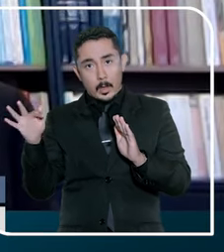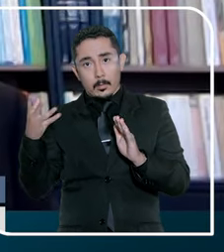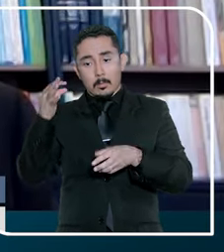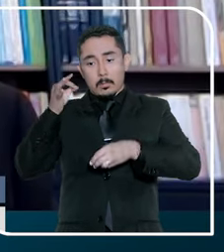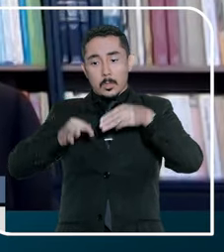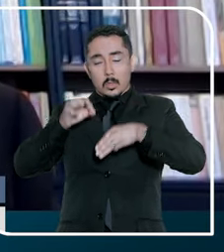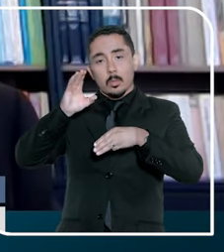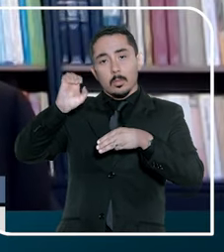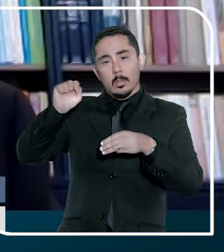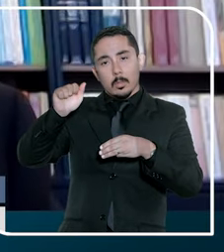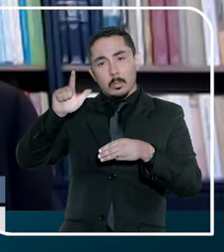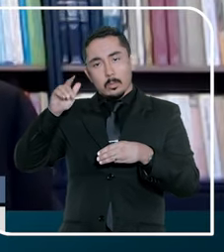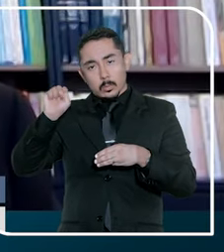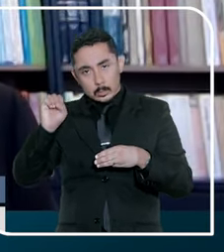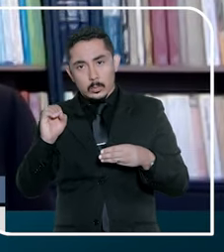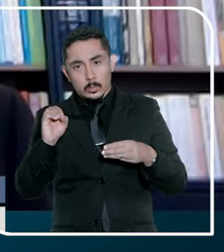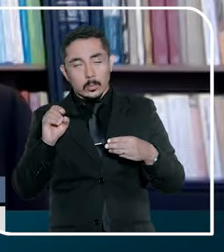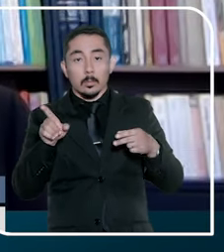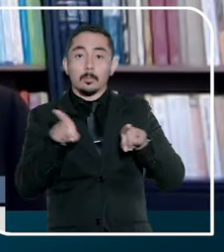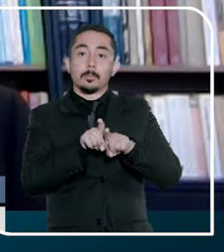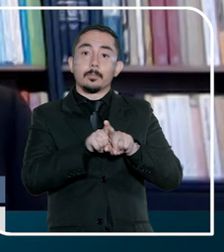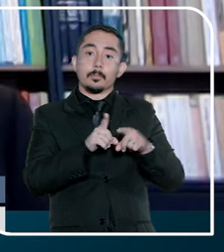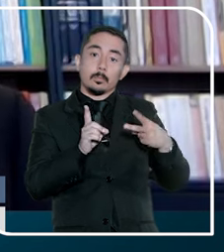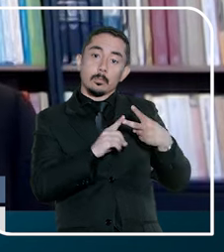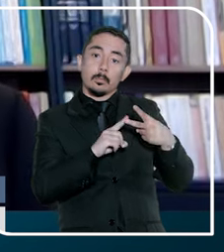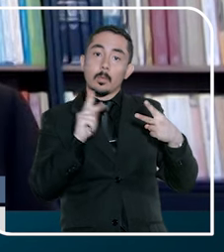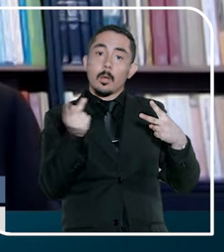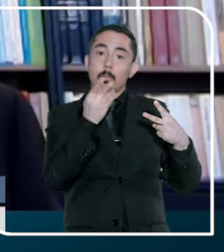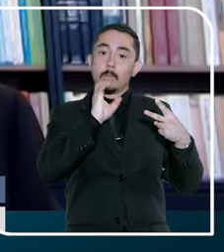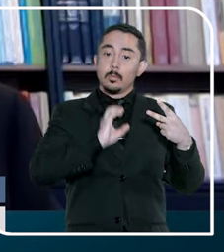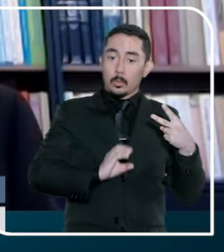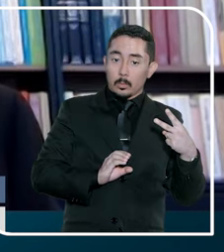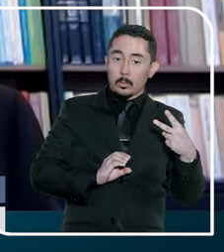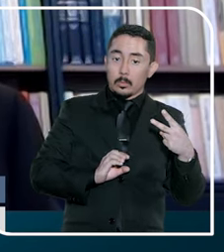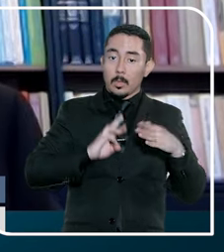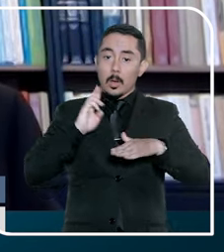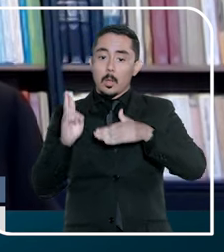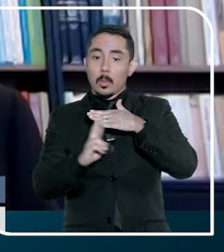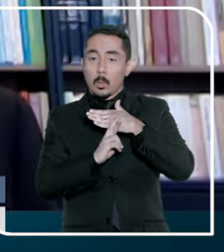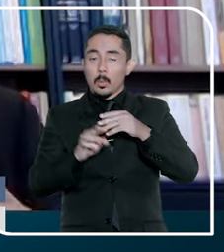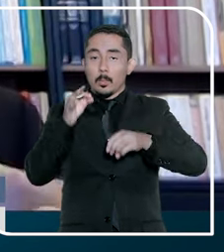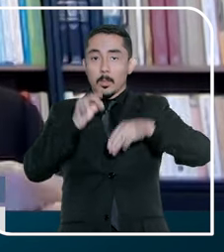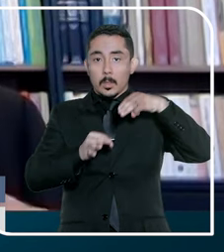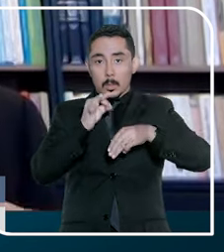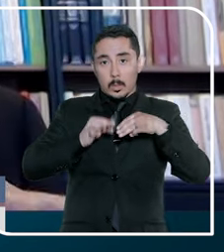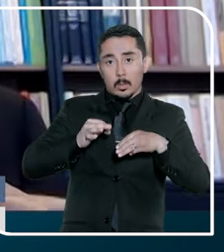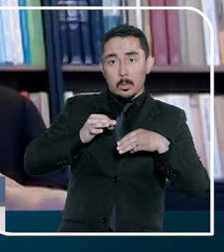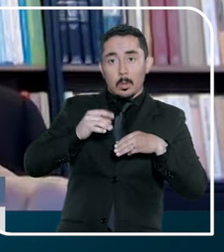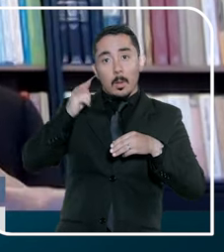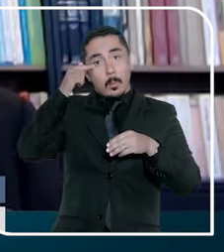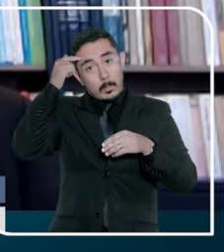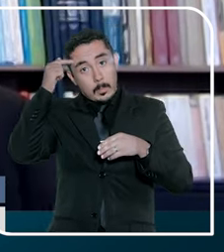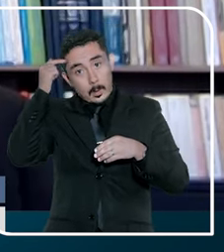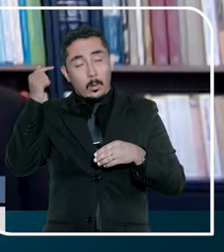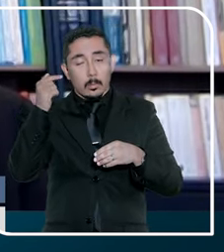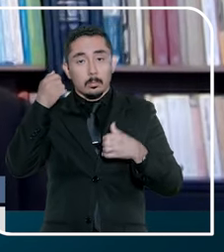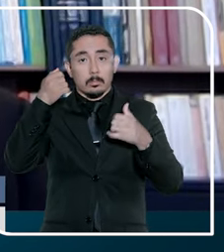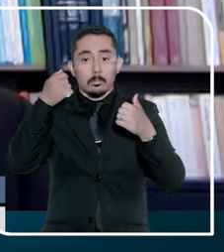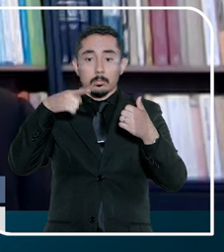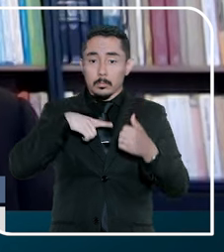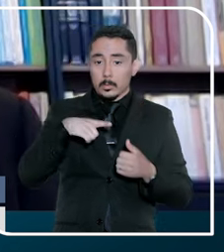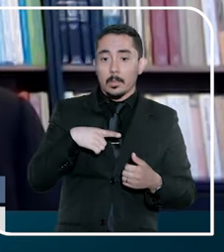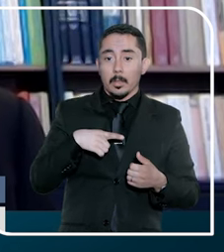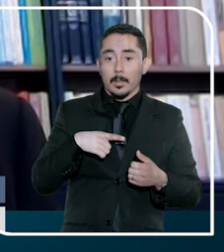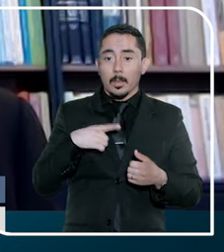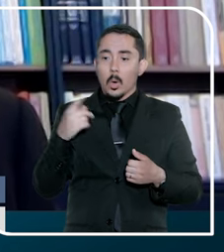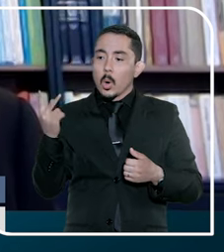eh AAS corpes também do Supremo Tribunal Federal relatado pelo Ministro Roberto Barroso e eles especificam Quais